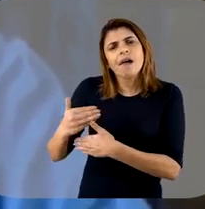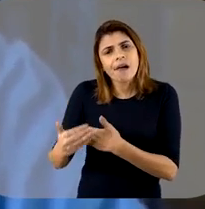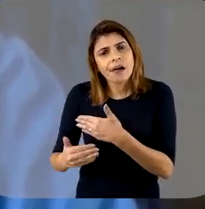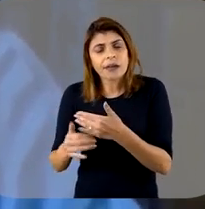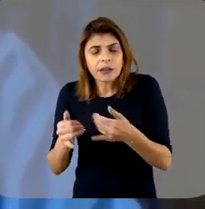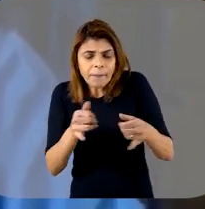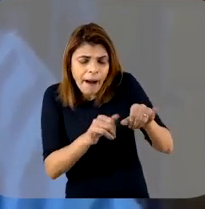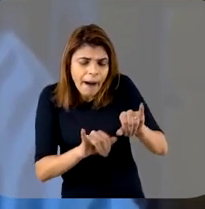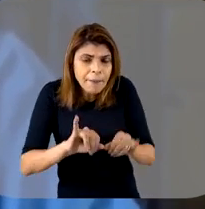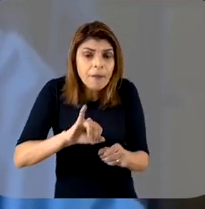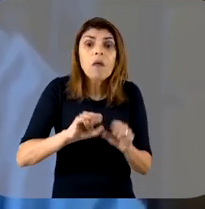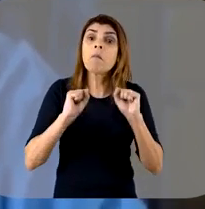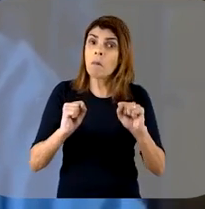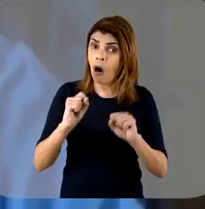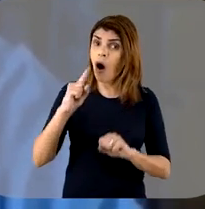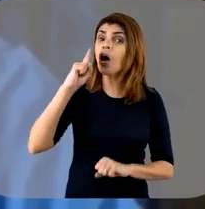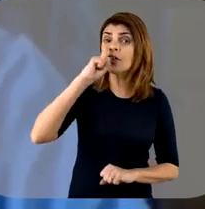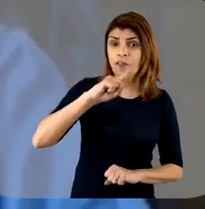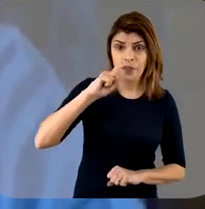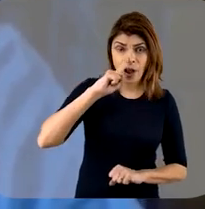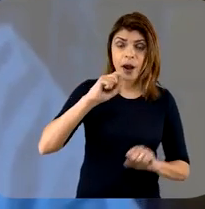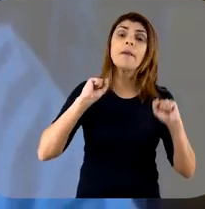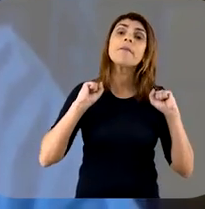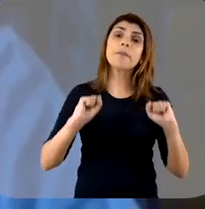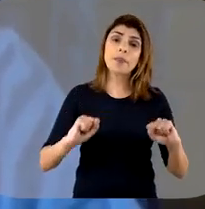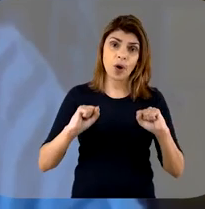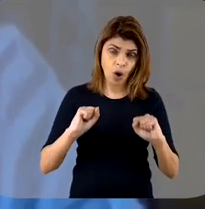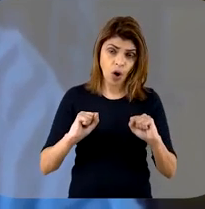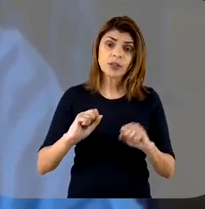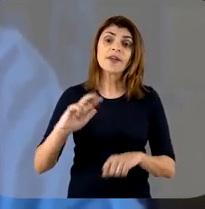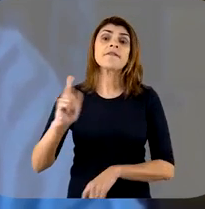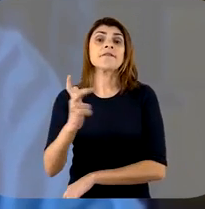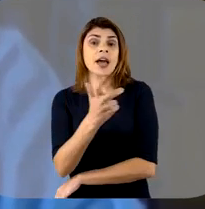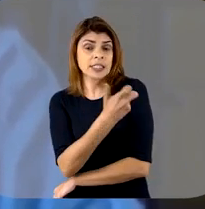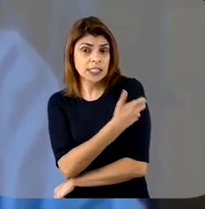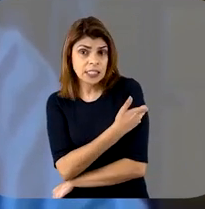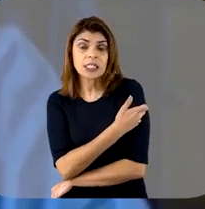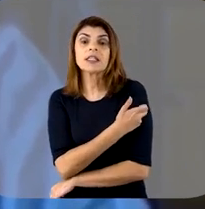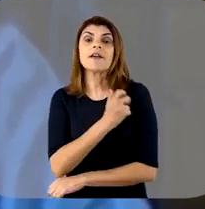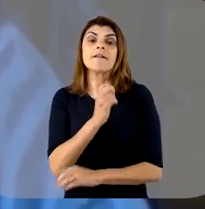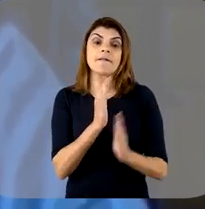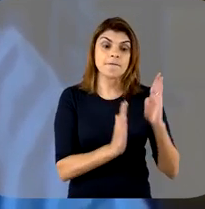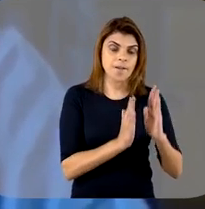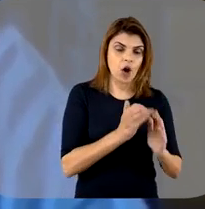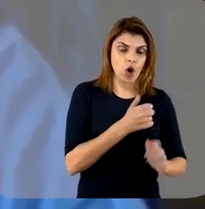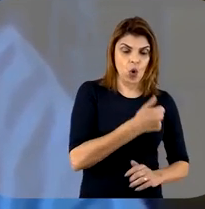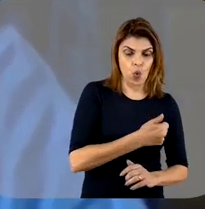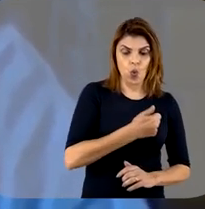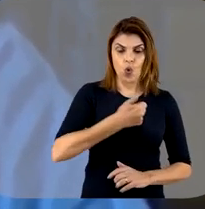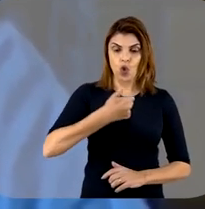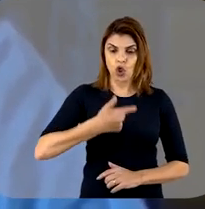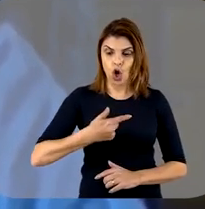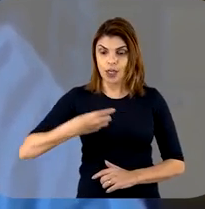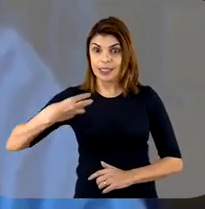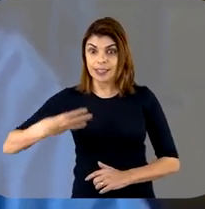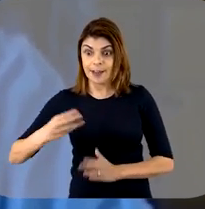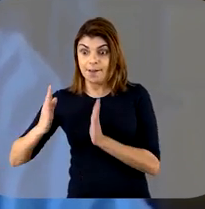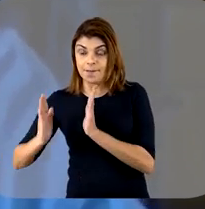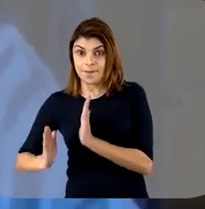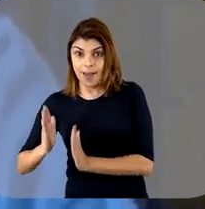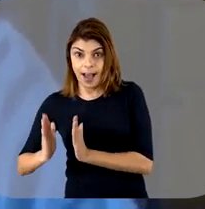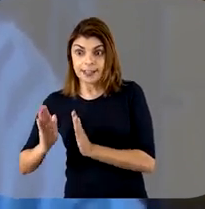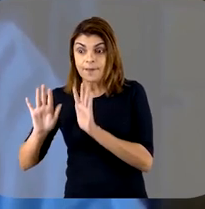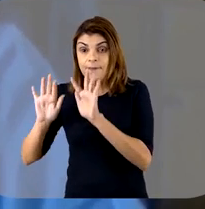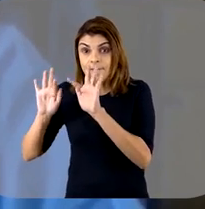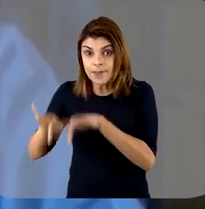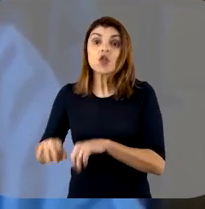vacina pode falhar, ela pode, porque mesmo a vacina na fase 3, né? Na fase final de testes,